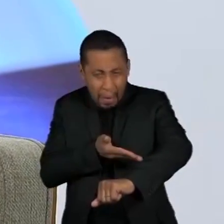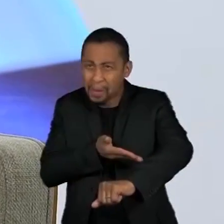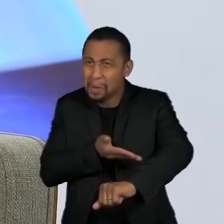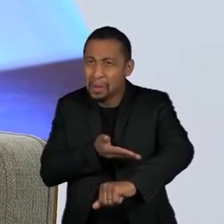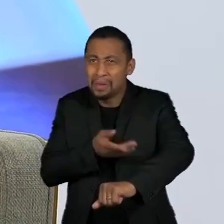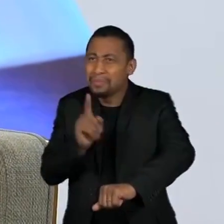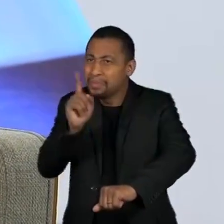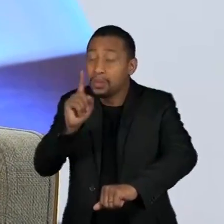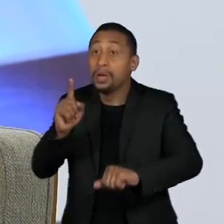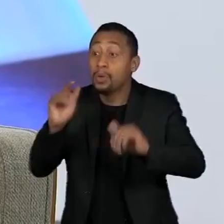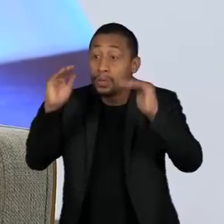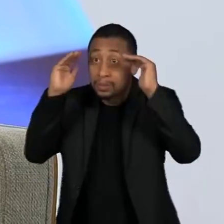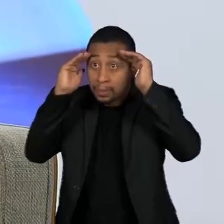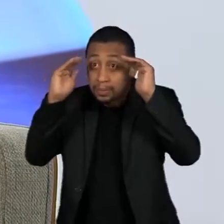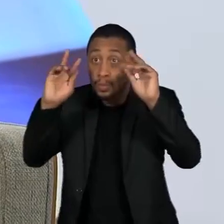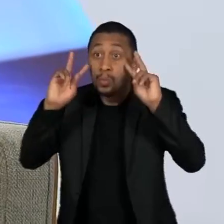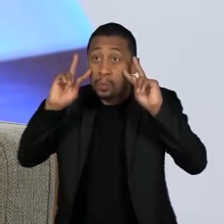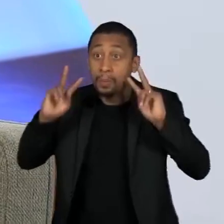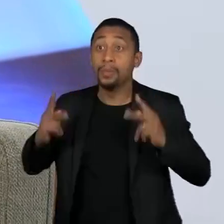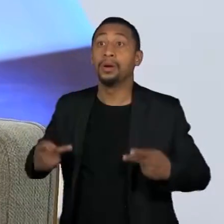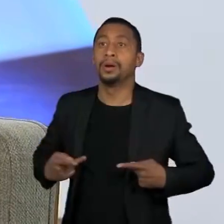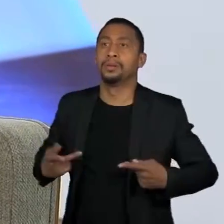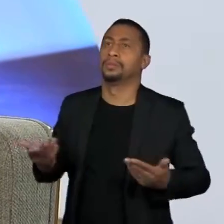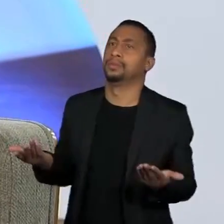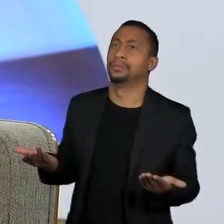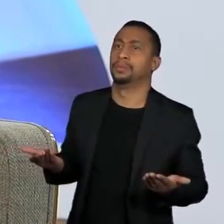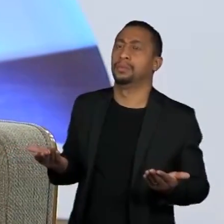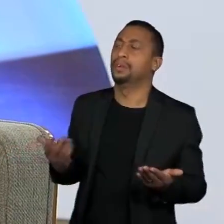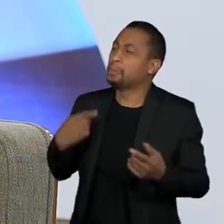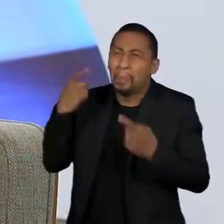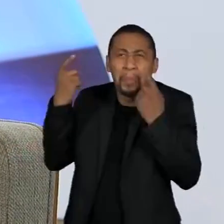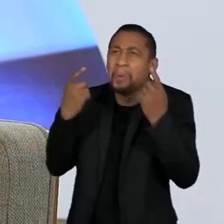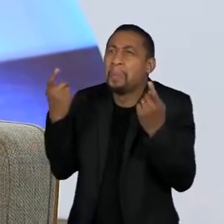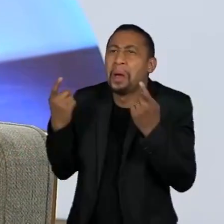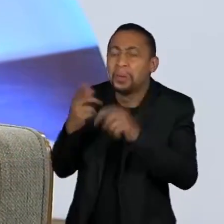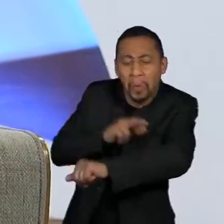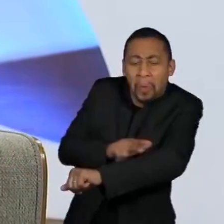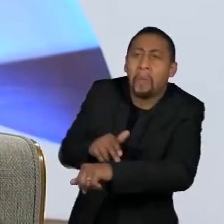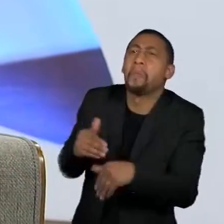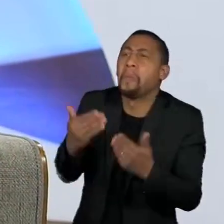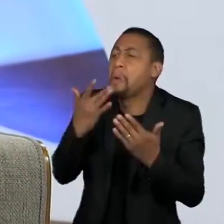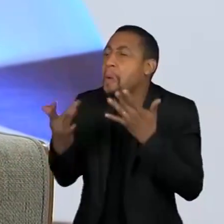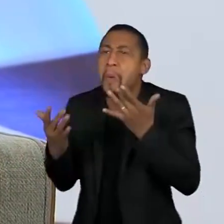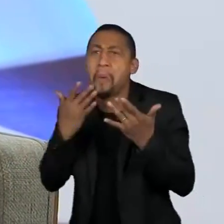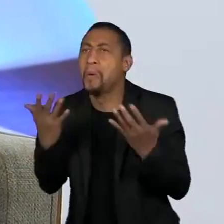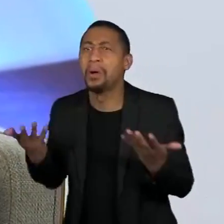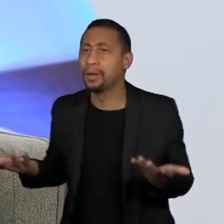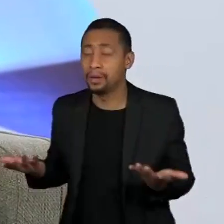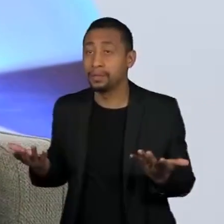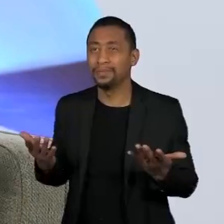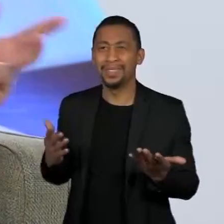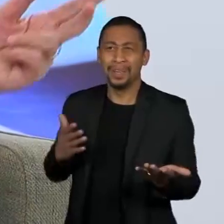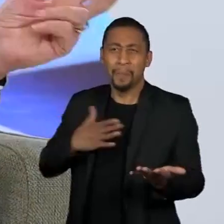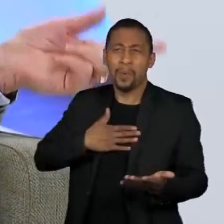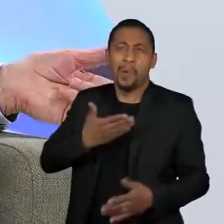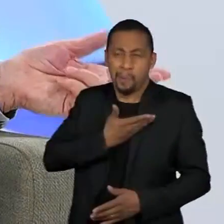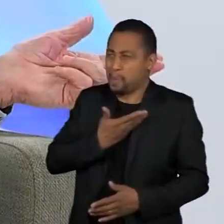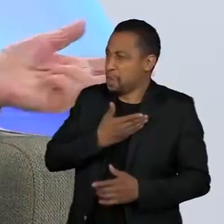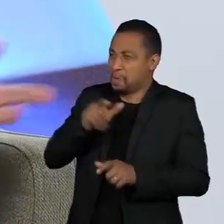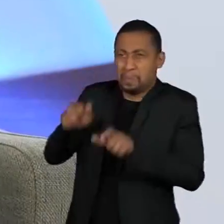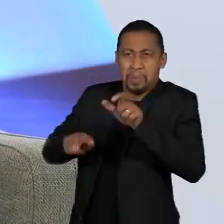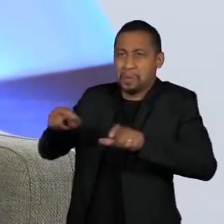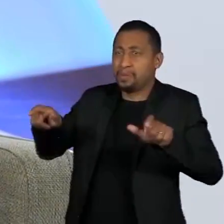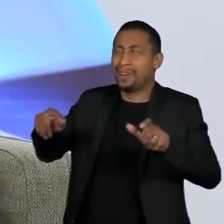humano eu não tô preocupado eu tive grandes amigos não sei se pode falar nego preto ou